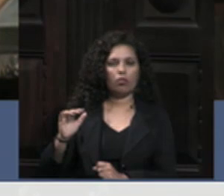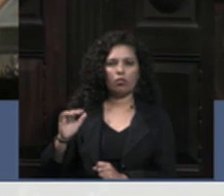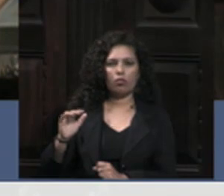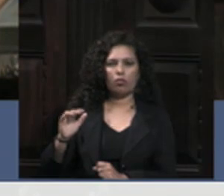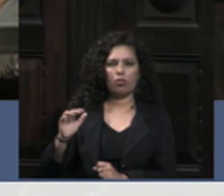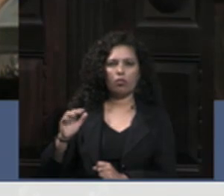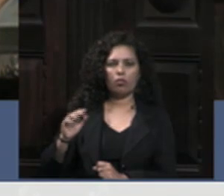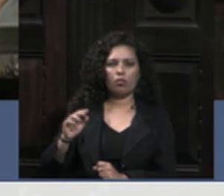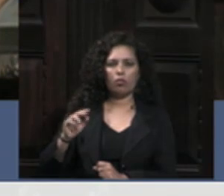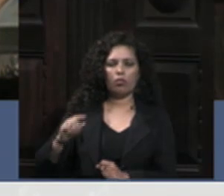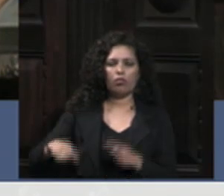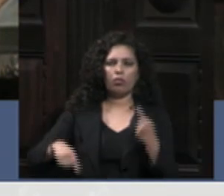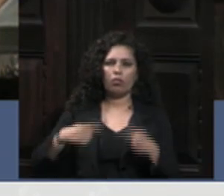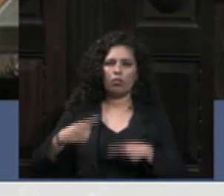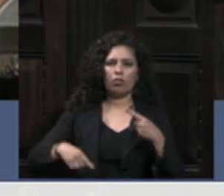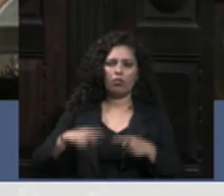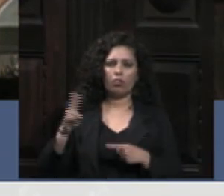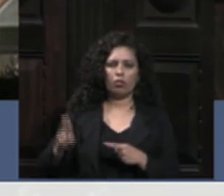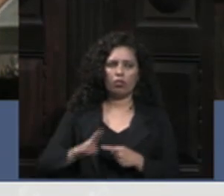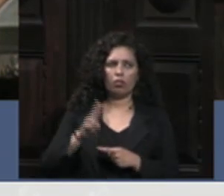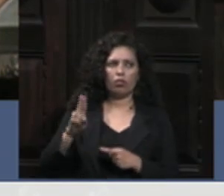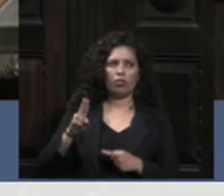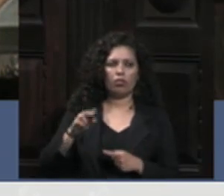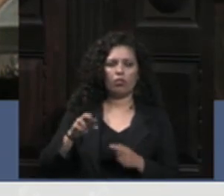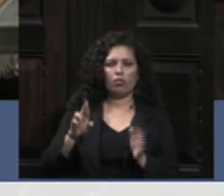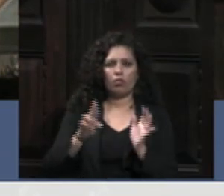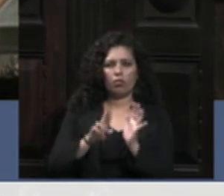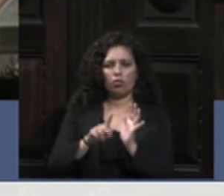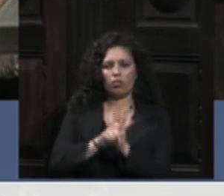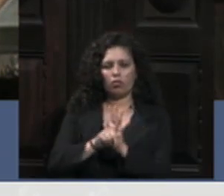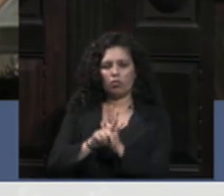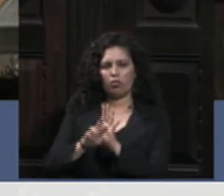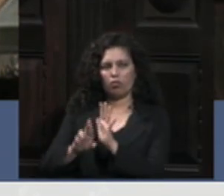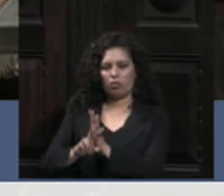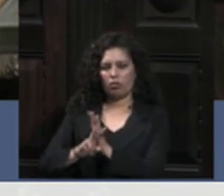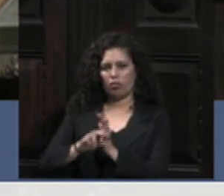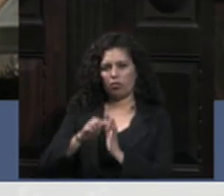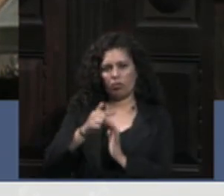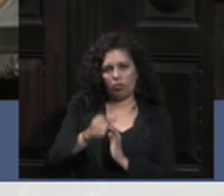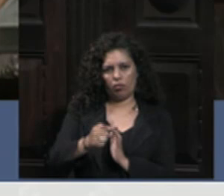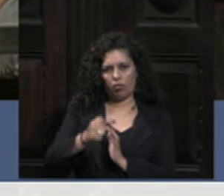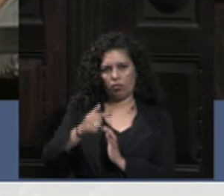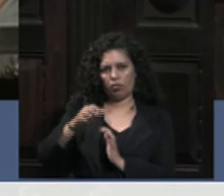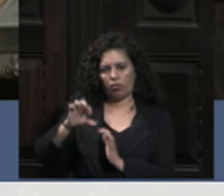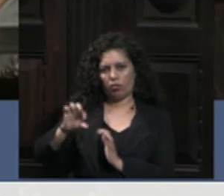Em discussão única, projeto de resolução número